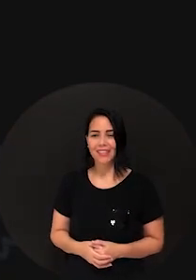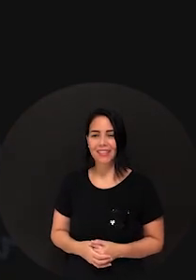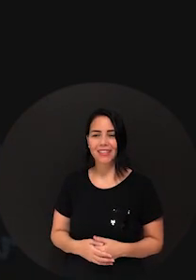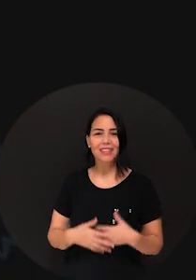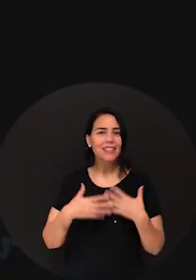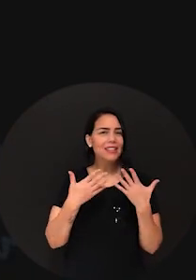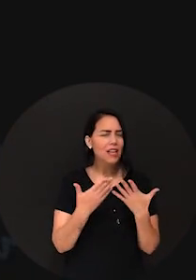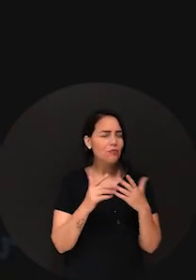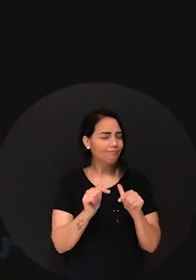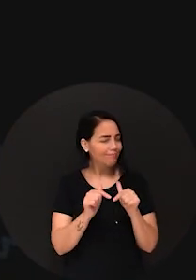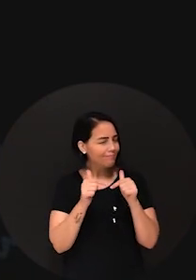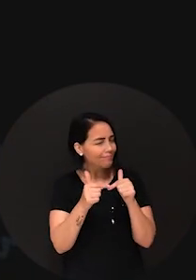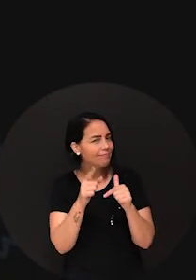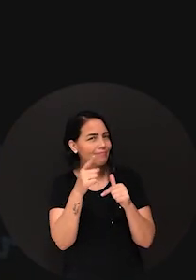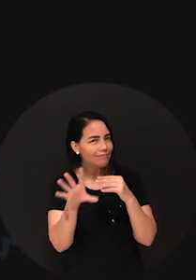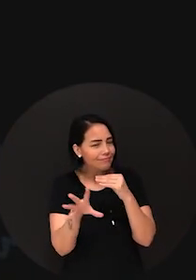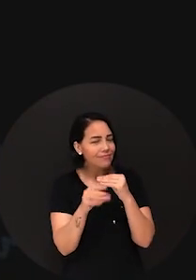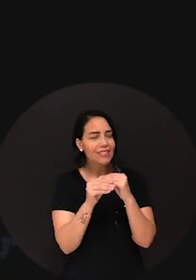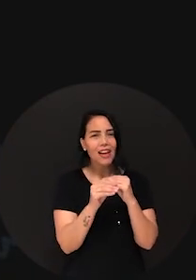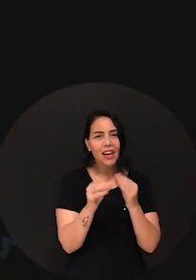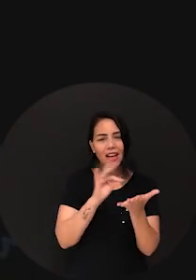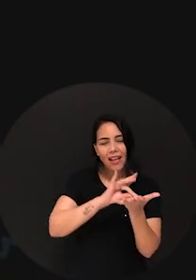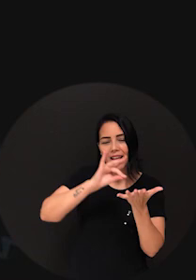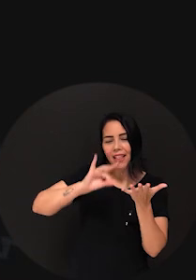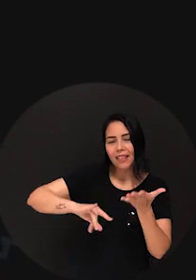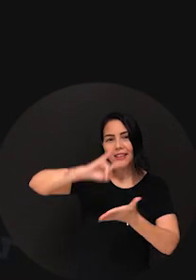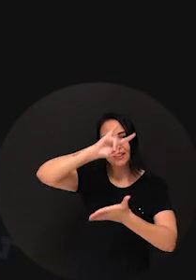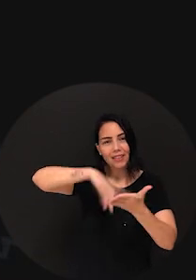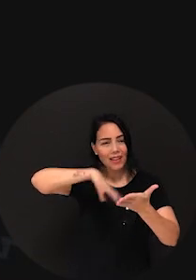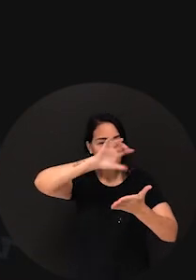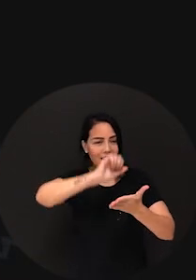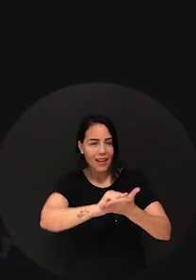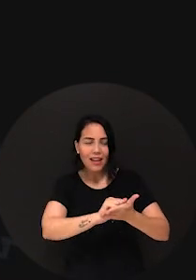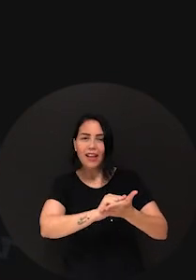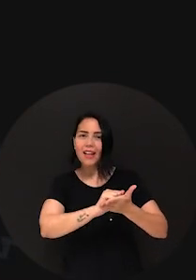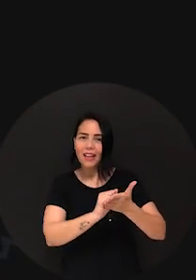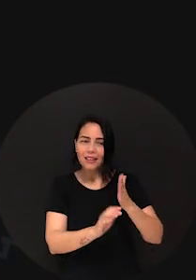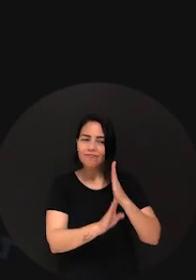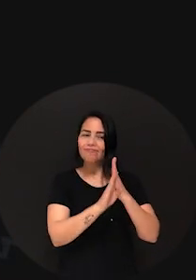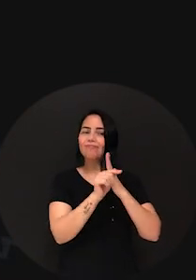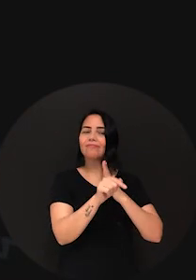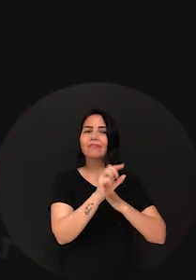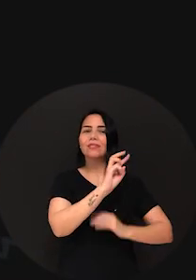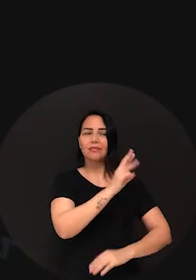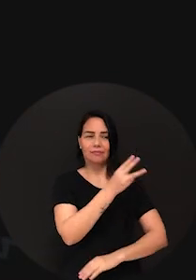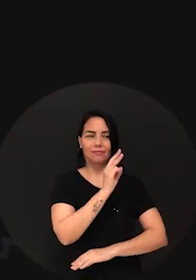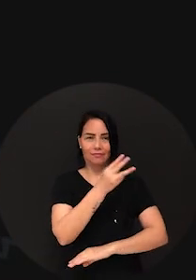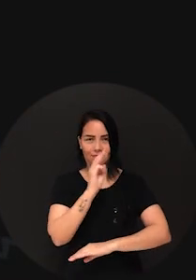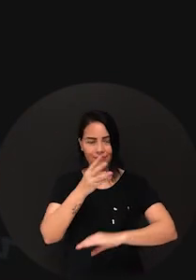Então, ó, reforçando mais uma vez, o link da inscrição se encontra no site da SCAR,